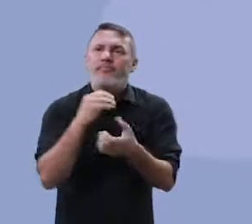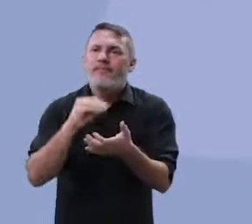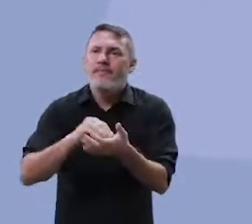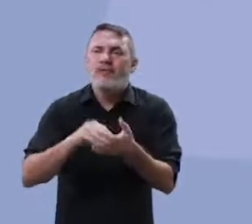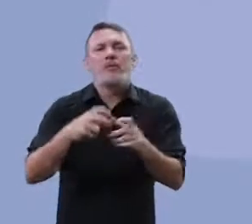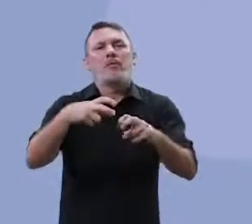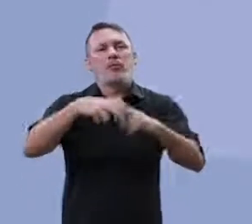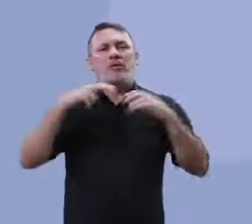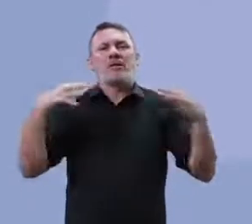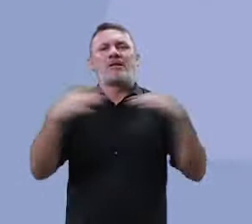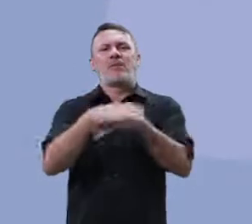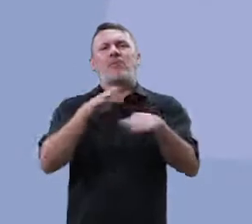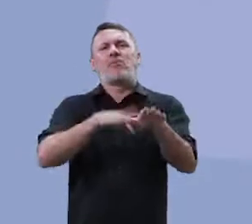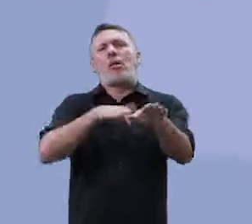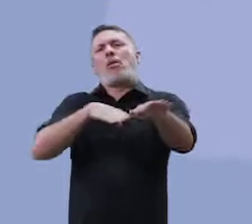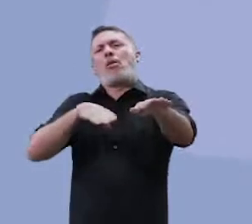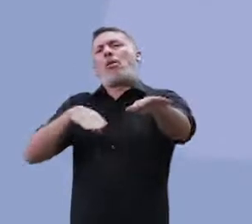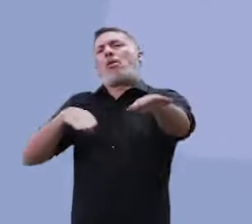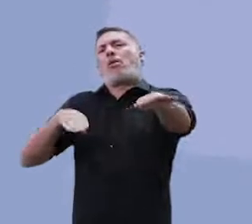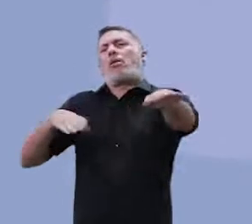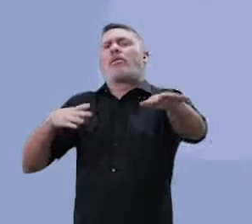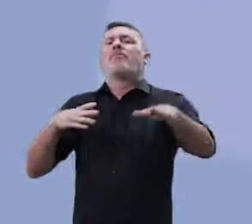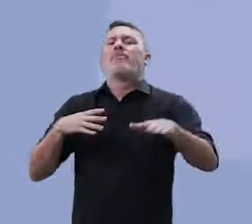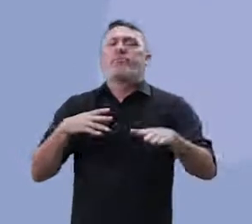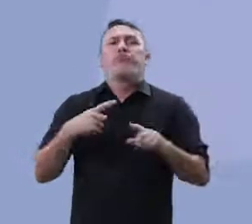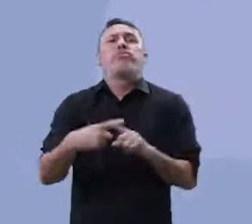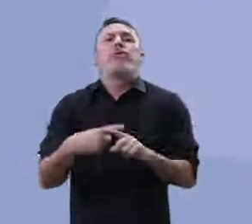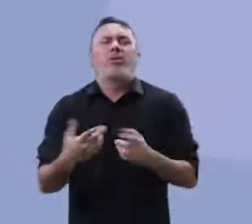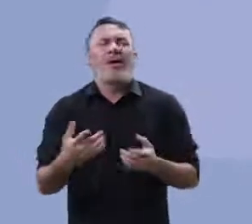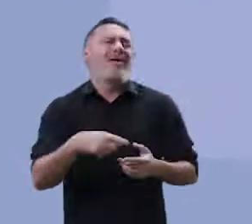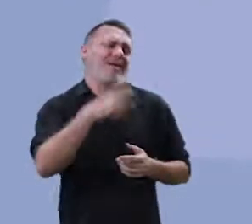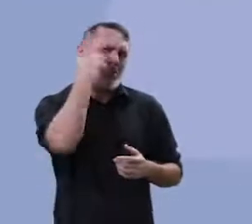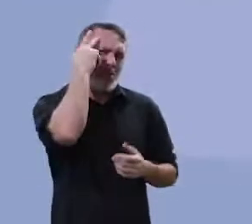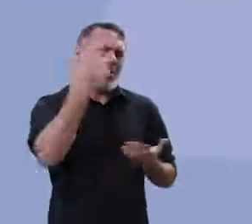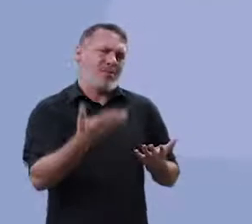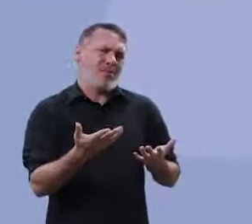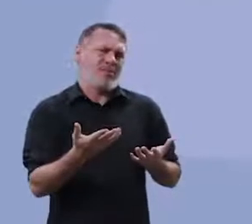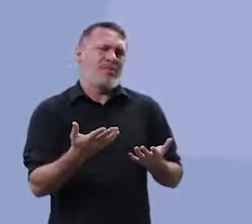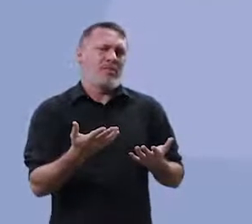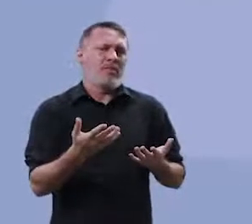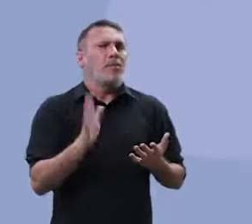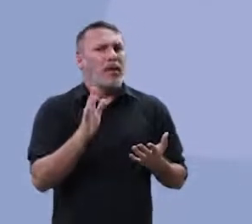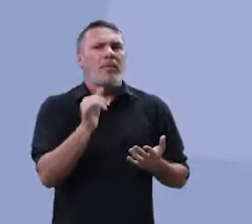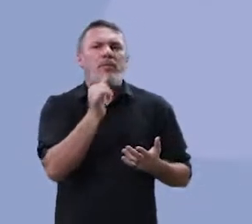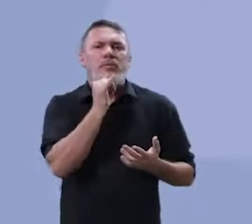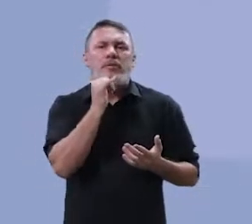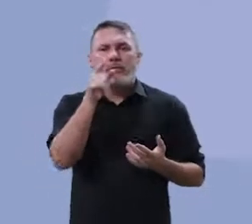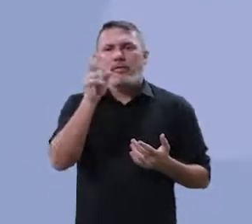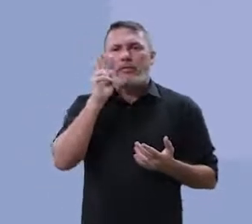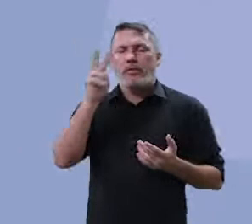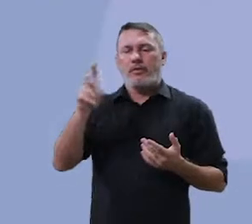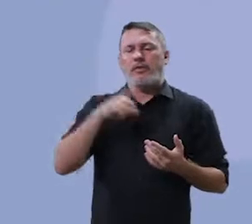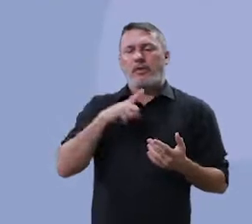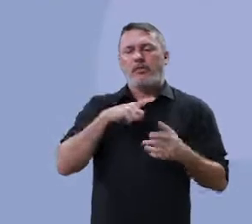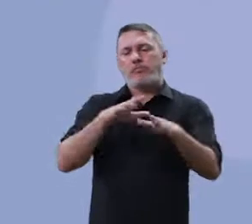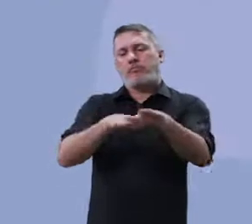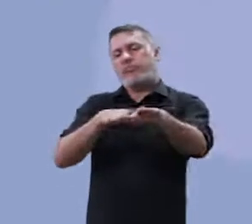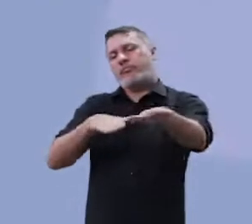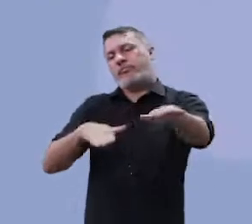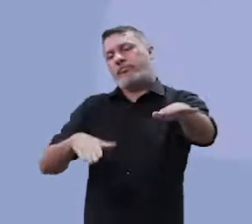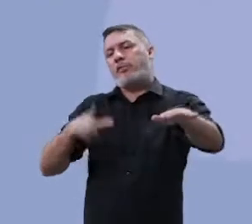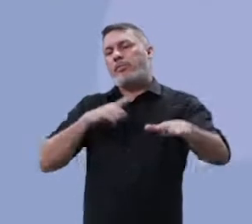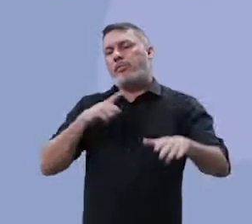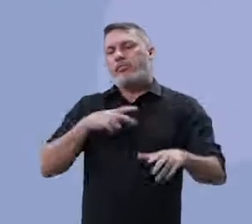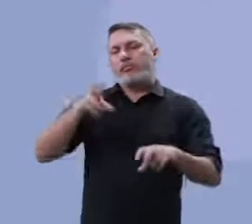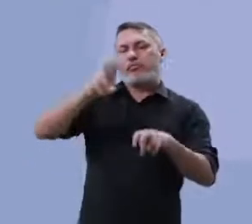muitas cidades. Tá, professor, isso aí é normal. Por que isso vai ocasionar o trânsito? Você vai ver um monte de buzina. O motorista começa